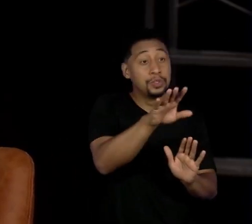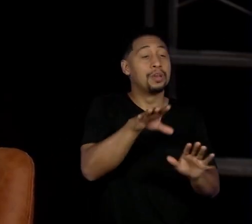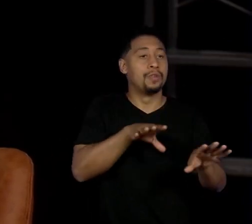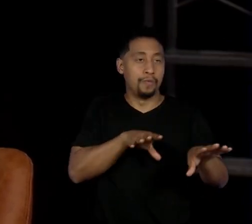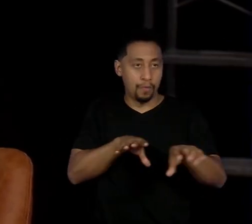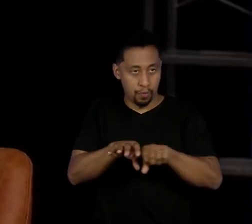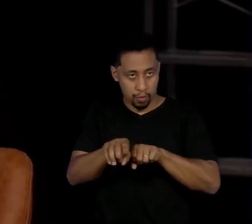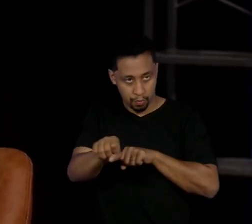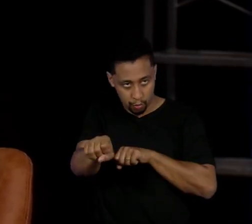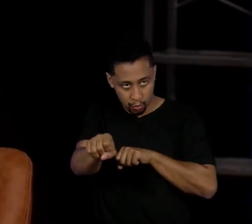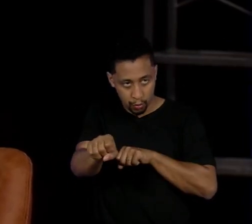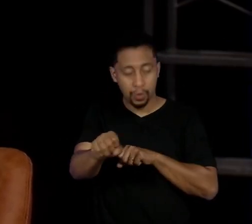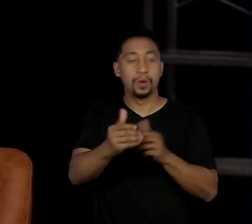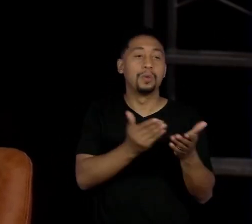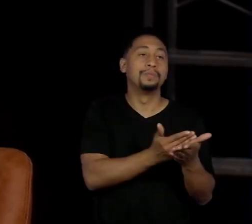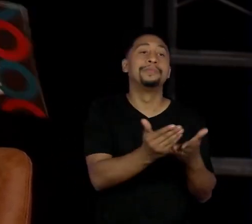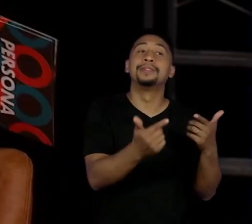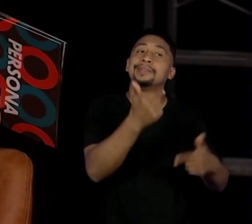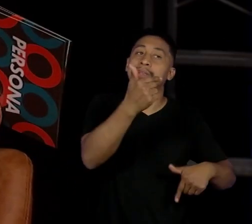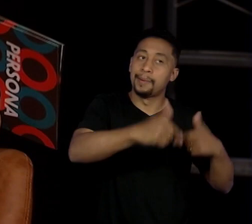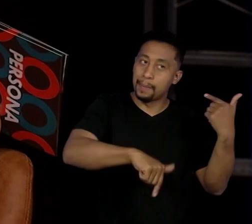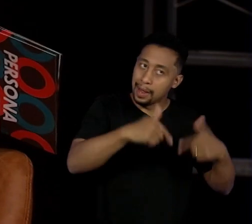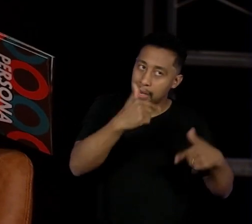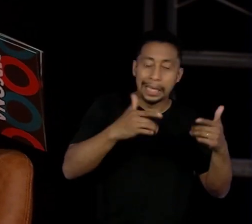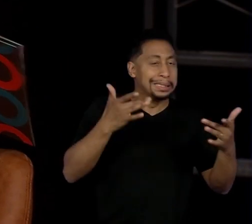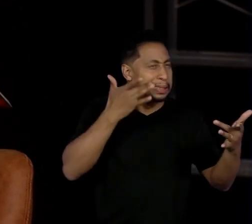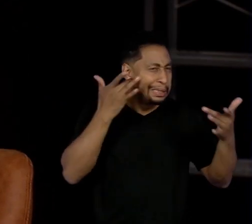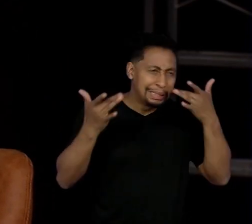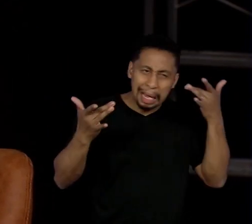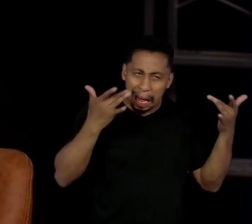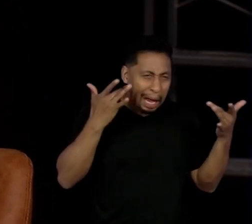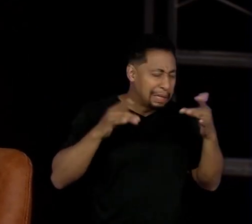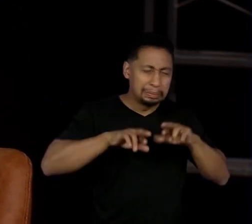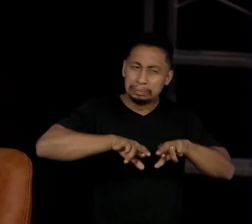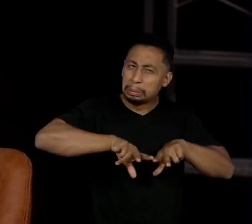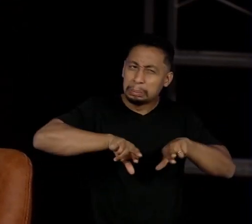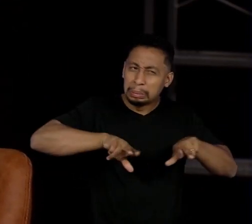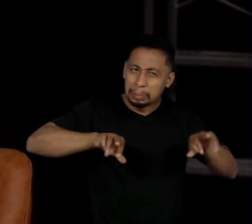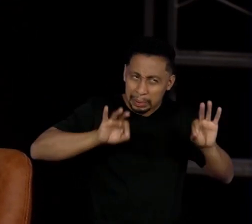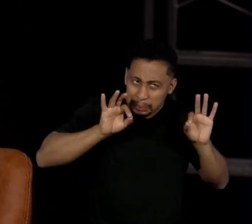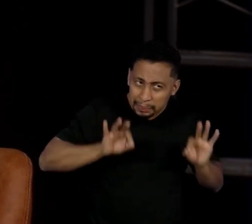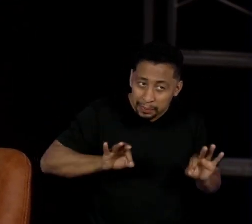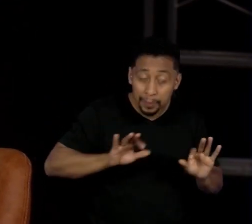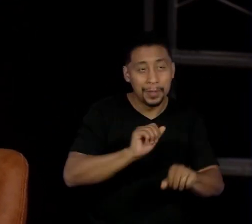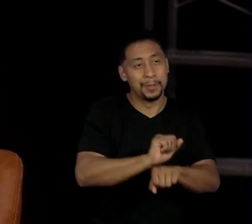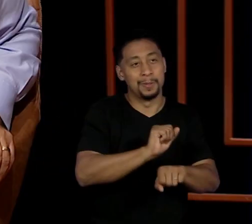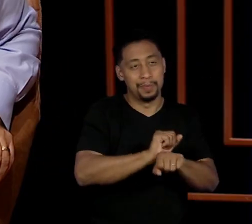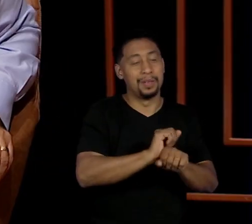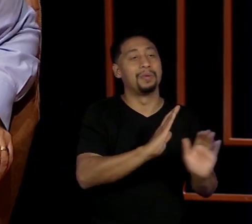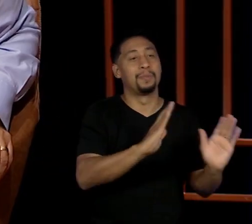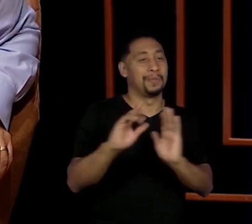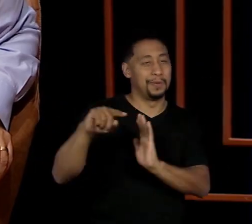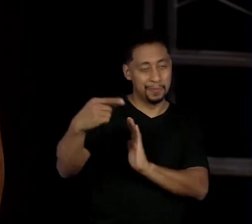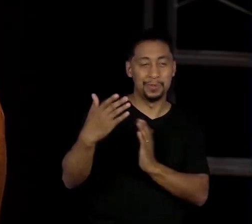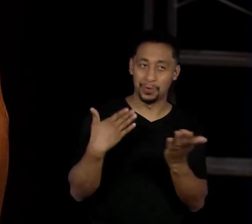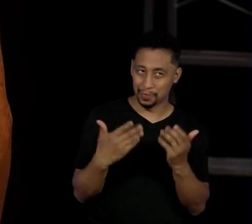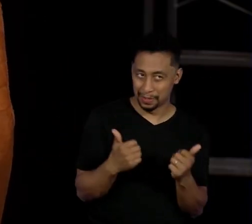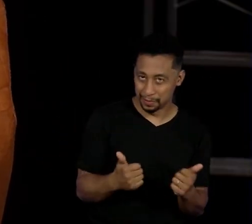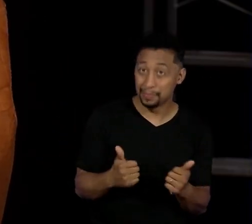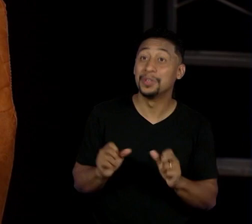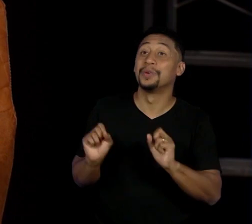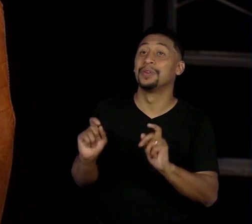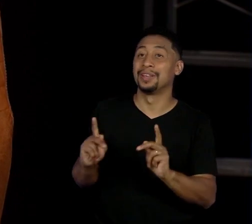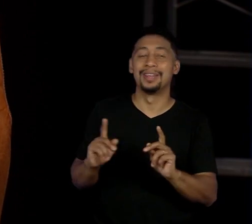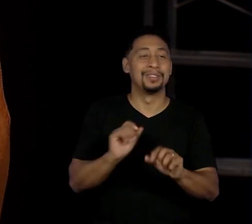em vários espetáculos teatrais Sim, incessantemente, eu diria. Mas vamos falar sobre isso no próximo bloco? vamos. A